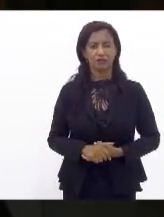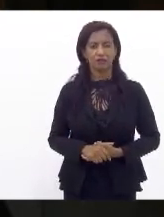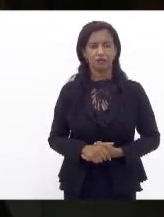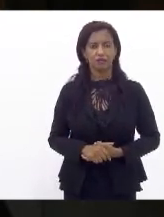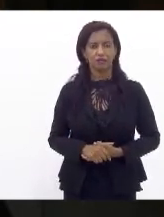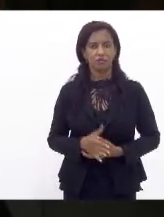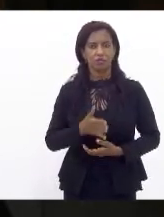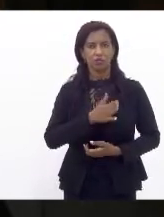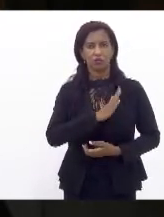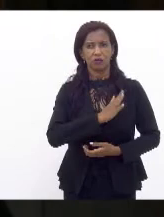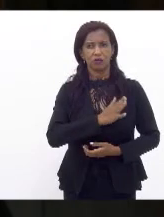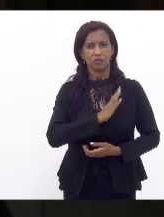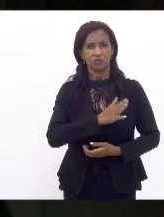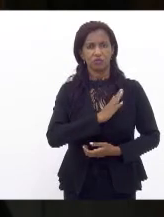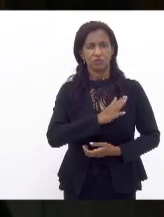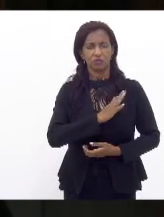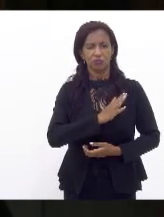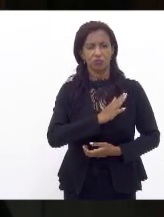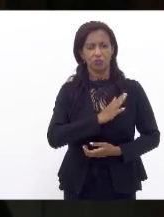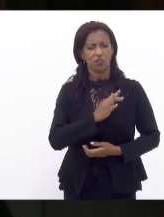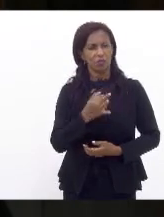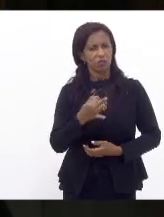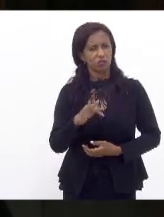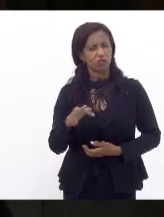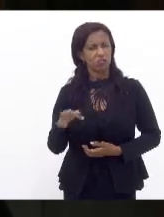com o coração bastante doído,